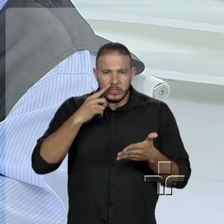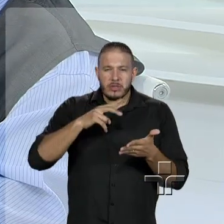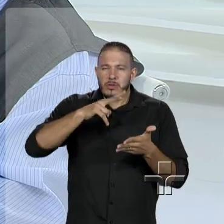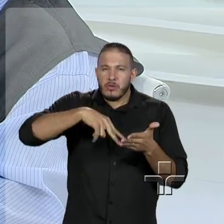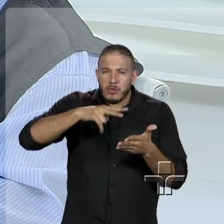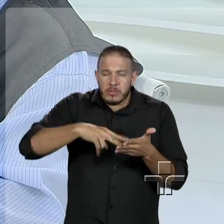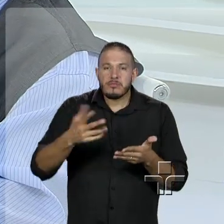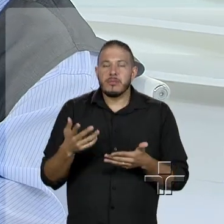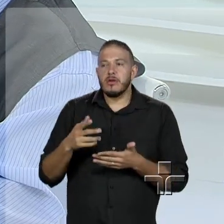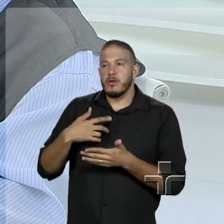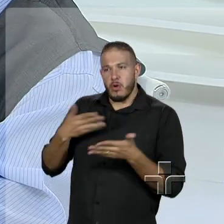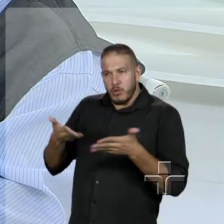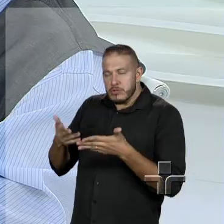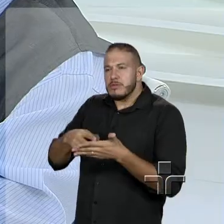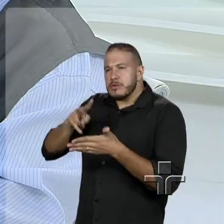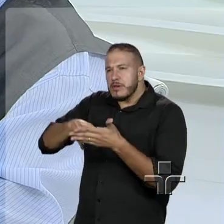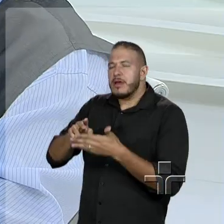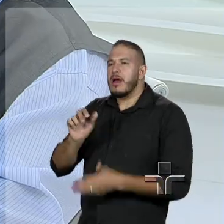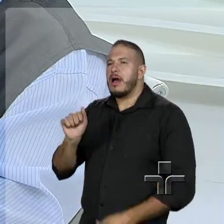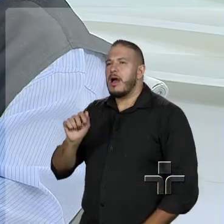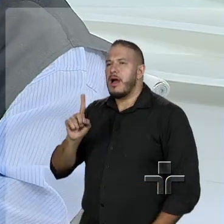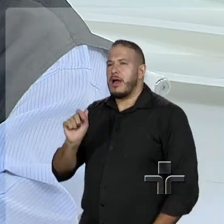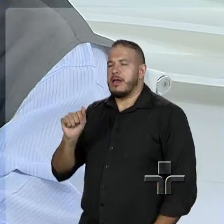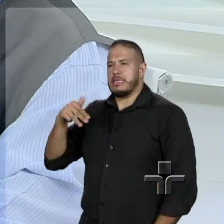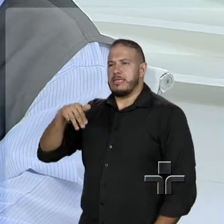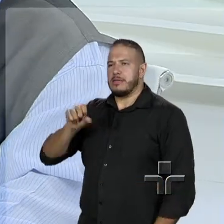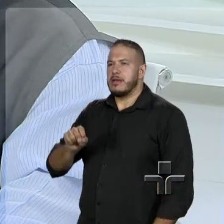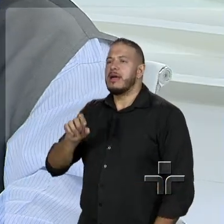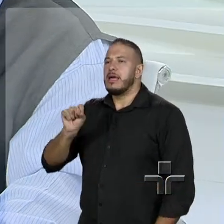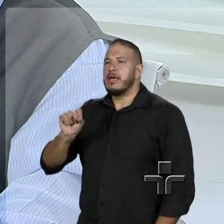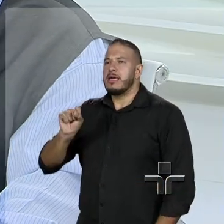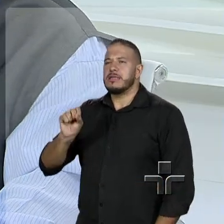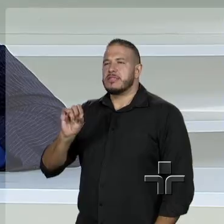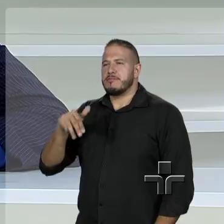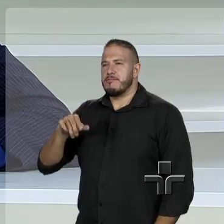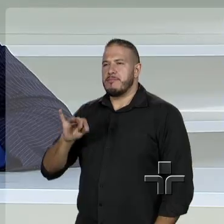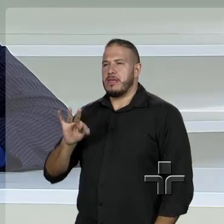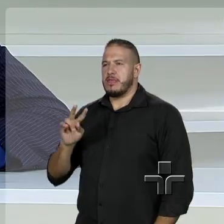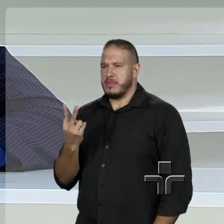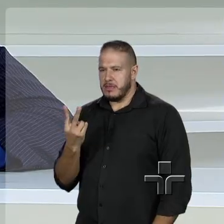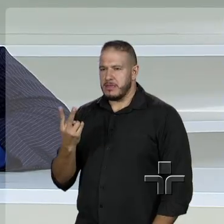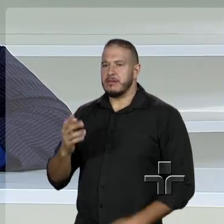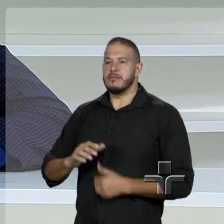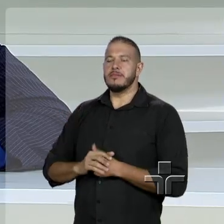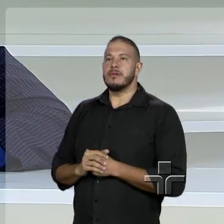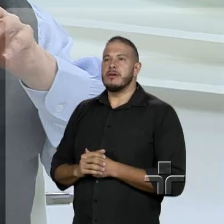Smith. Adam Smith? É Adam Smith. E quais está tudo lá.